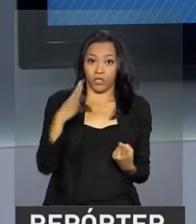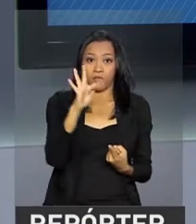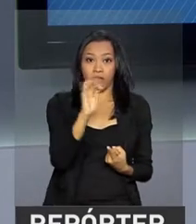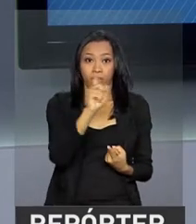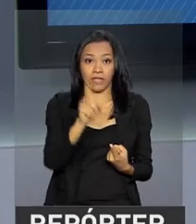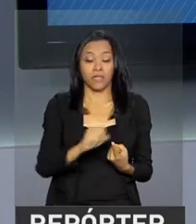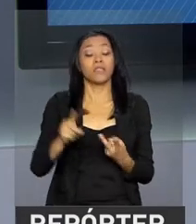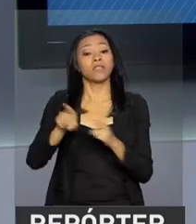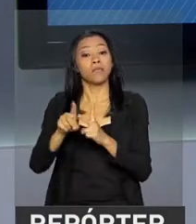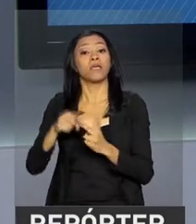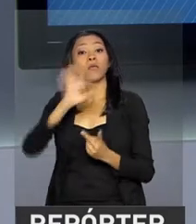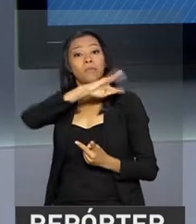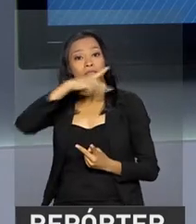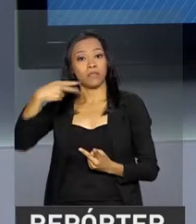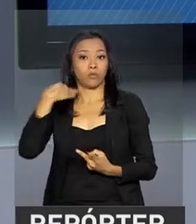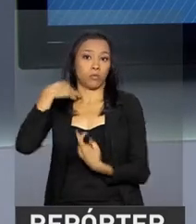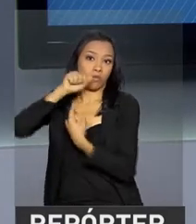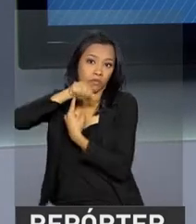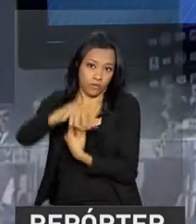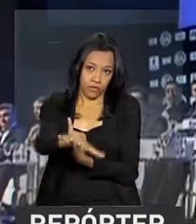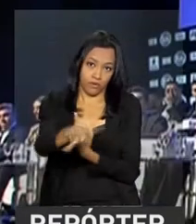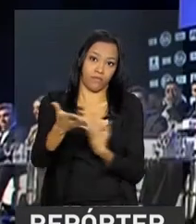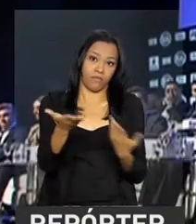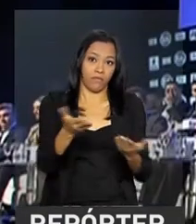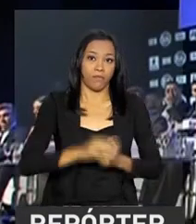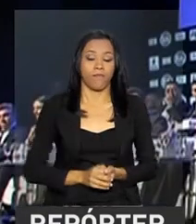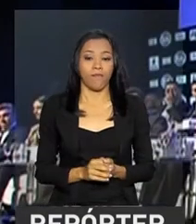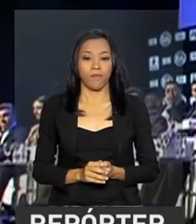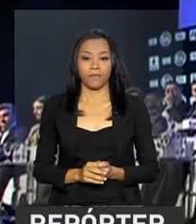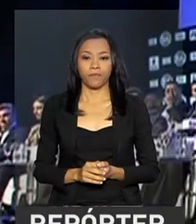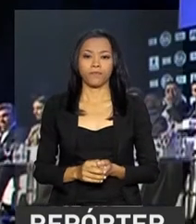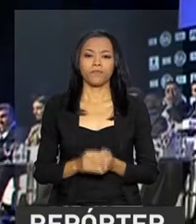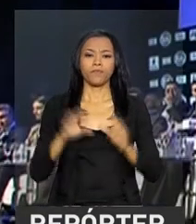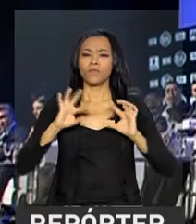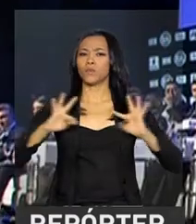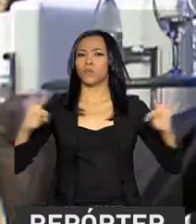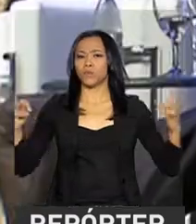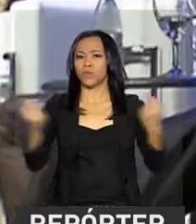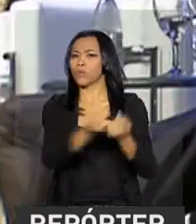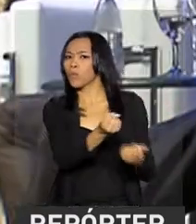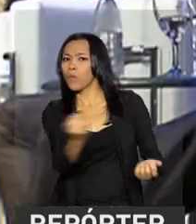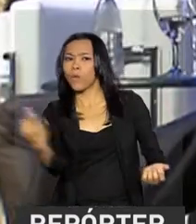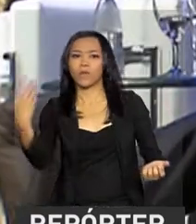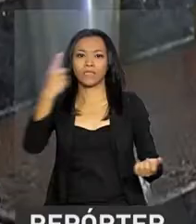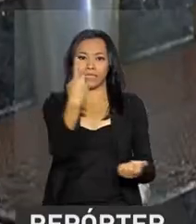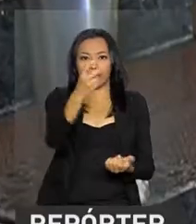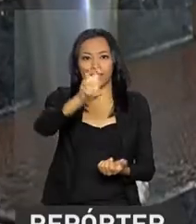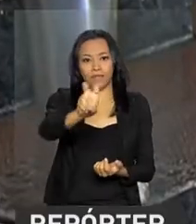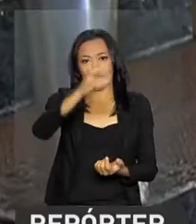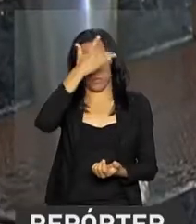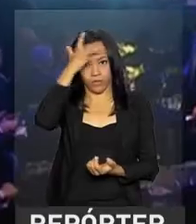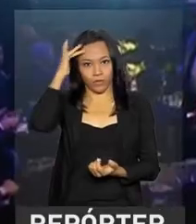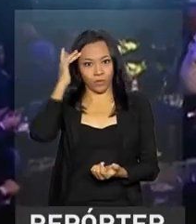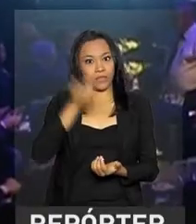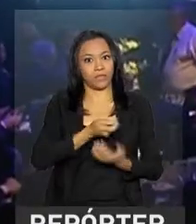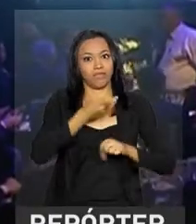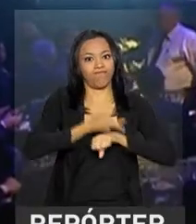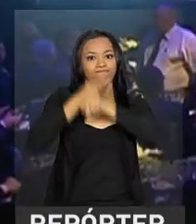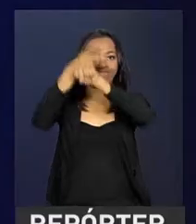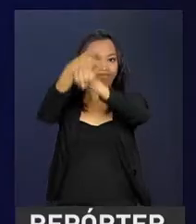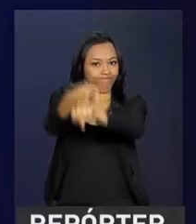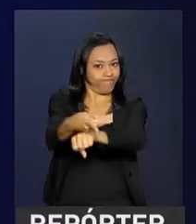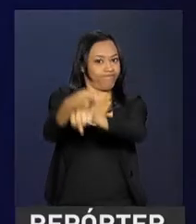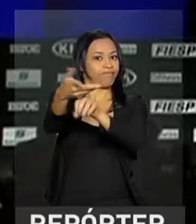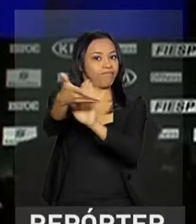do banco central ilan goldfajn ao todo 15 personalidades receberam o prêmio brasileiro do